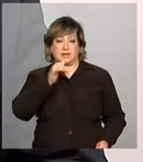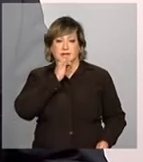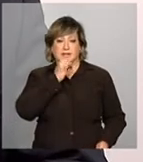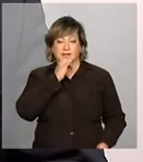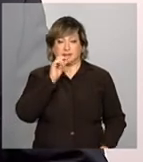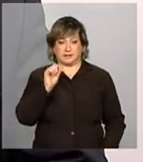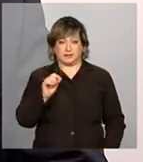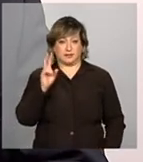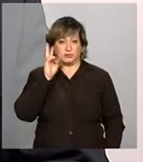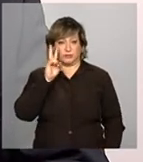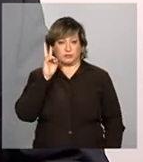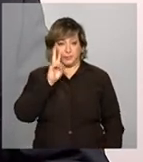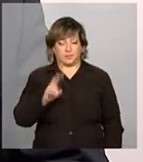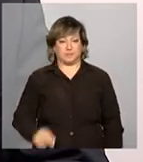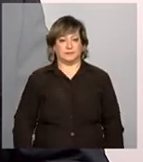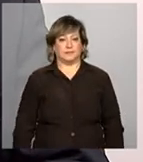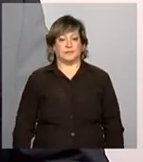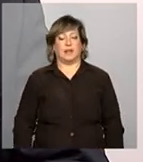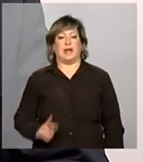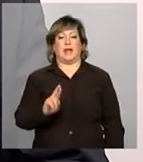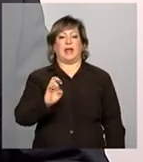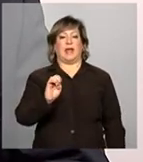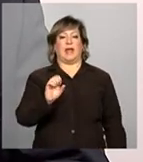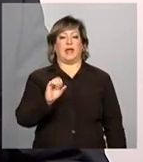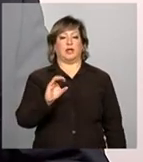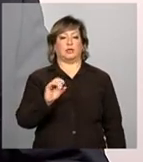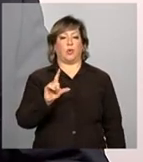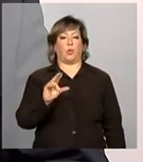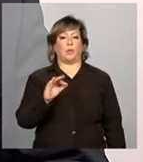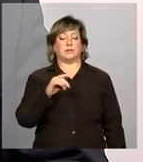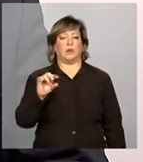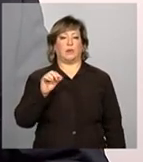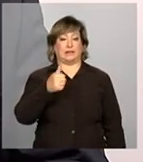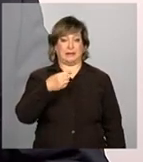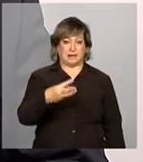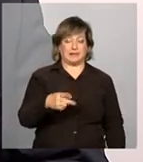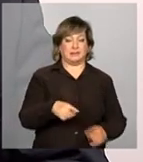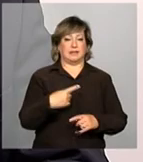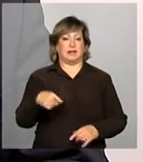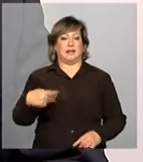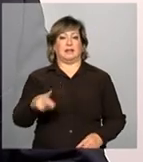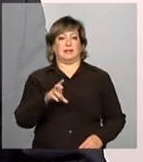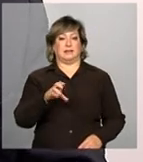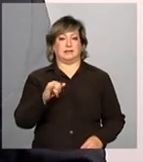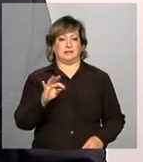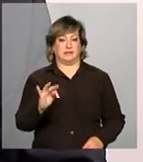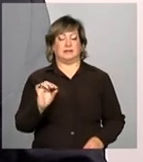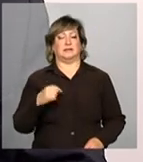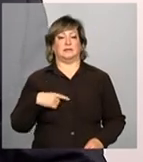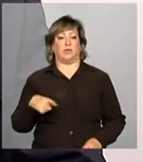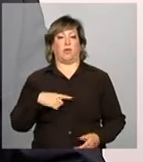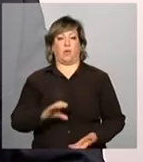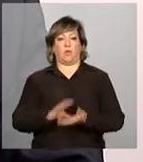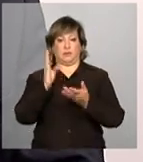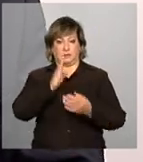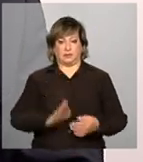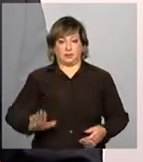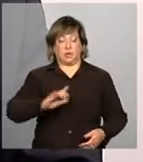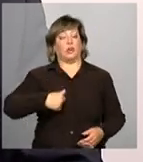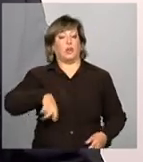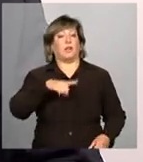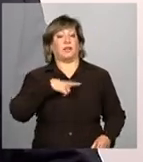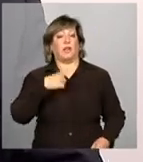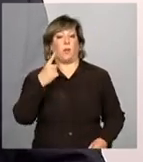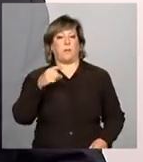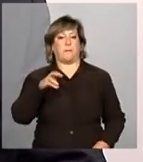né em relação à resolução 13 da cítia 18 do Conselho Nacional nós temos uma uma